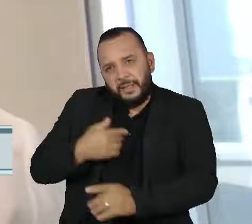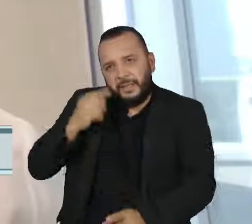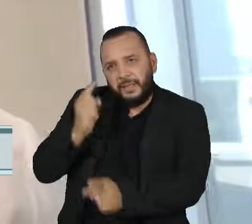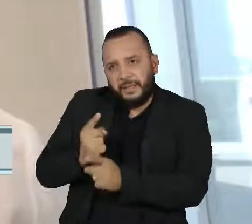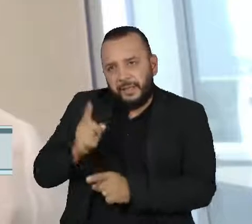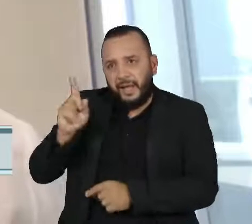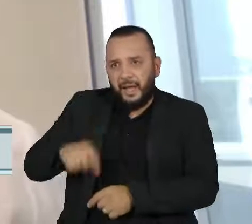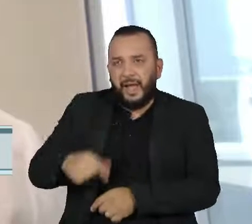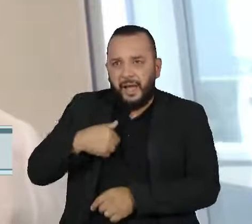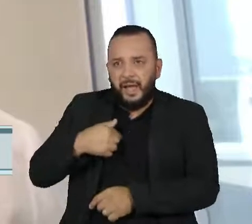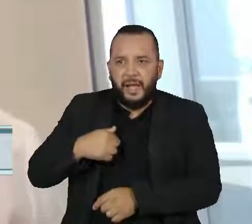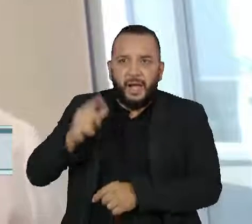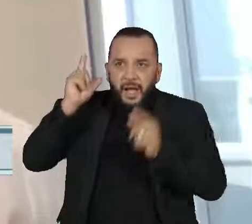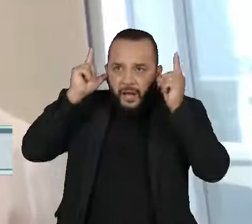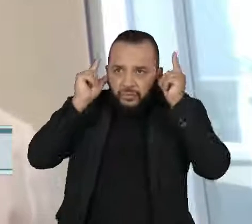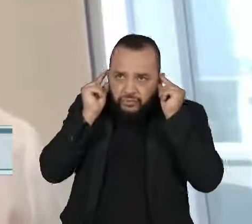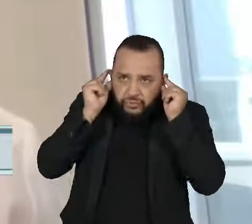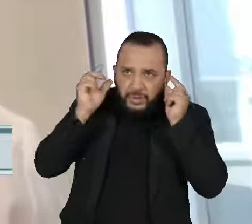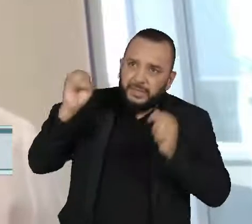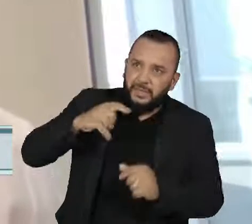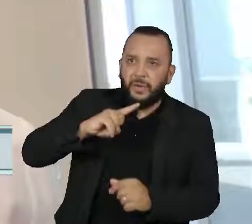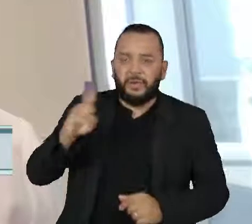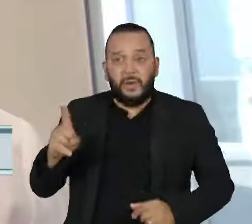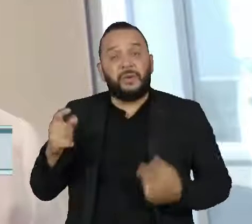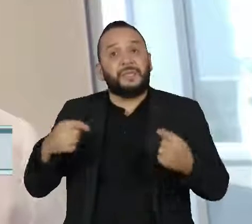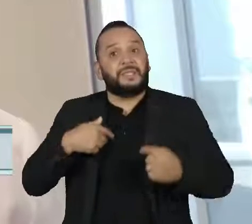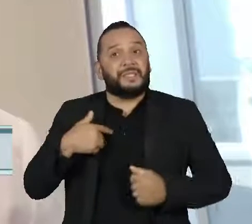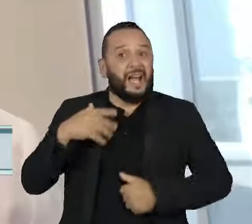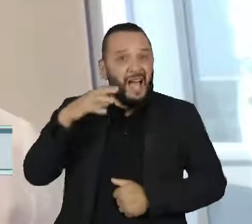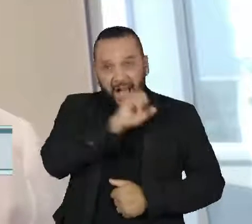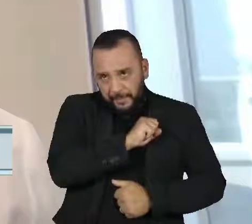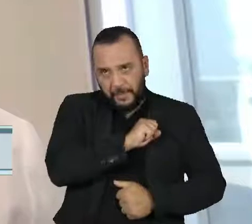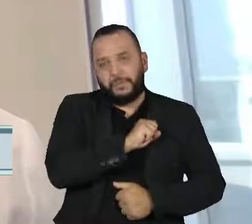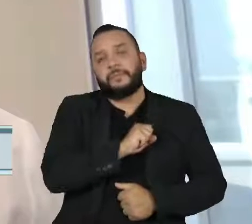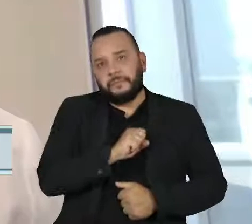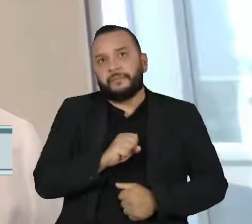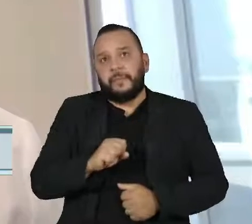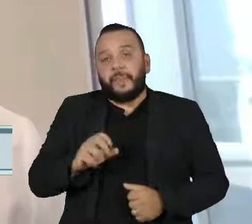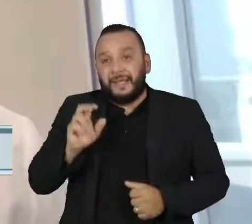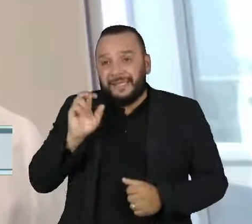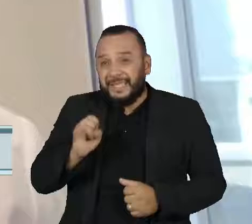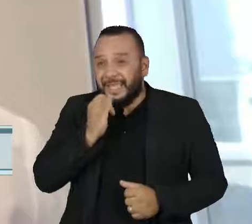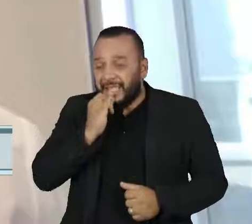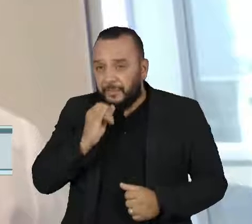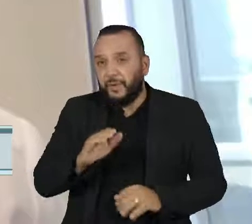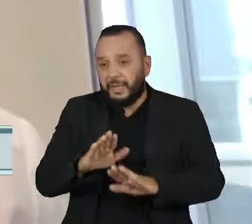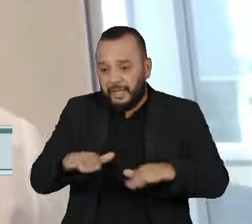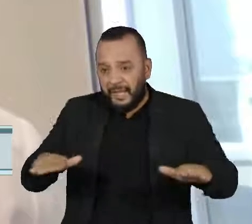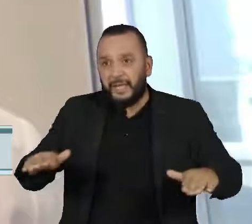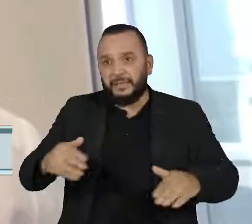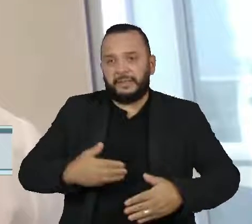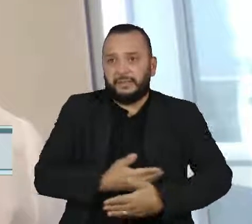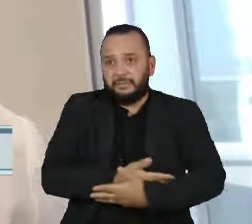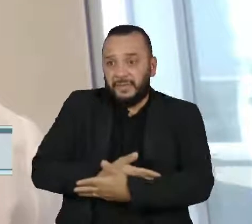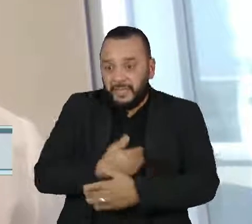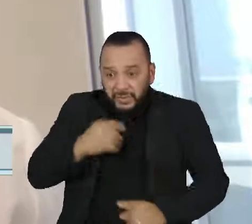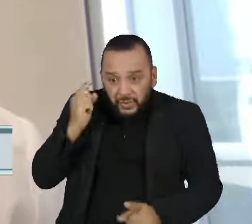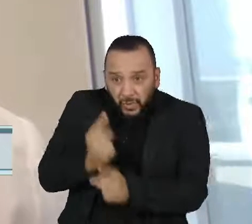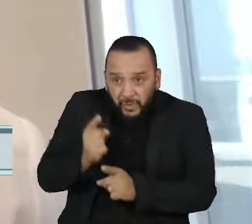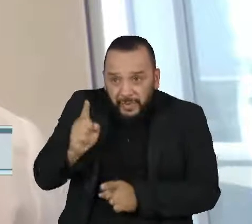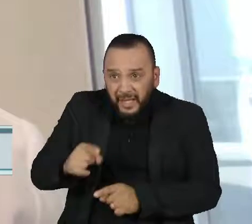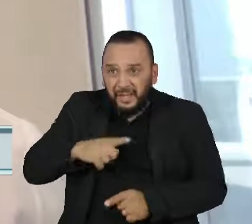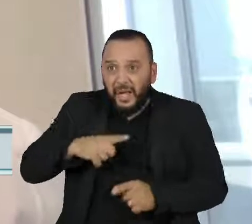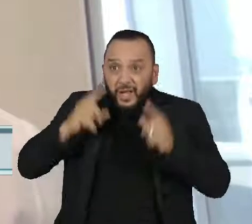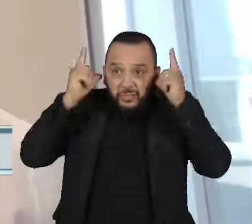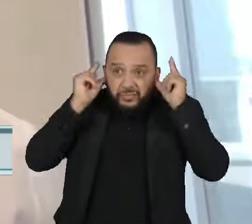Aldo, é precocidade, é fazer isso rápido. Sempre que você tem perda de audição, principalmente em criança, o ideal é que você descubra rápido,